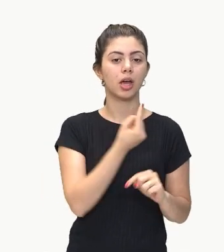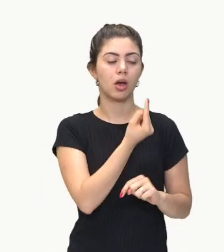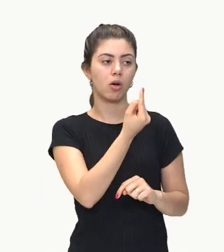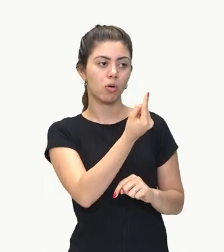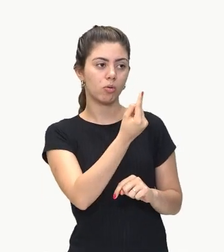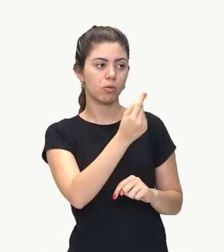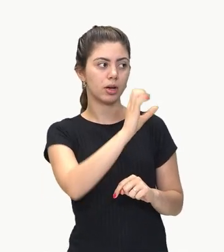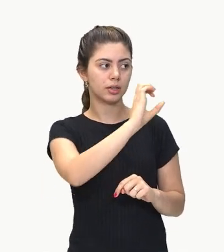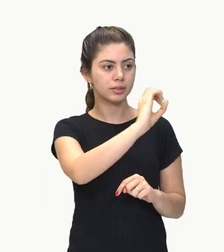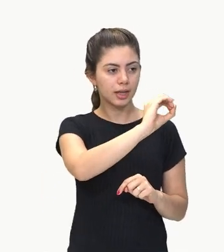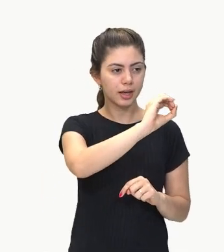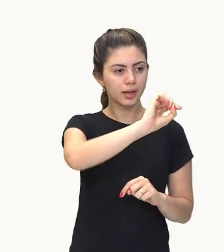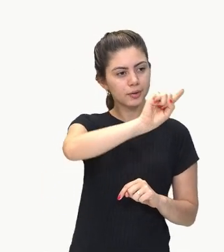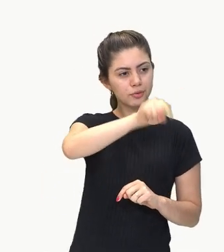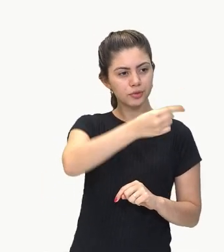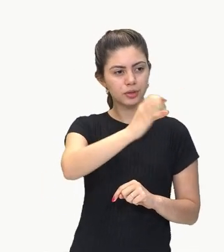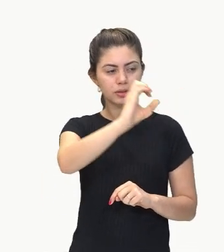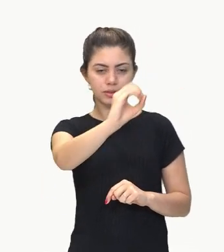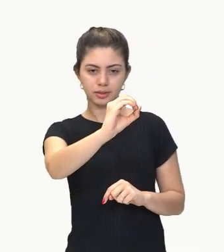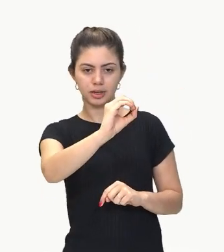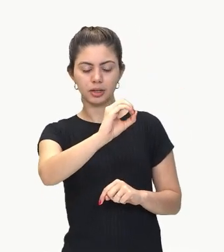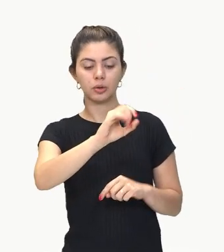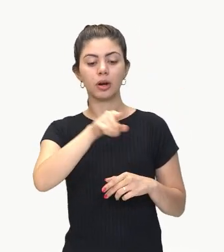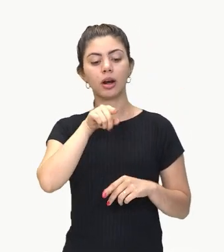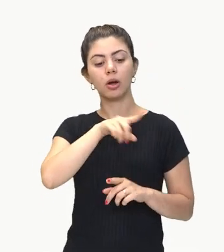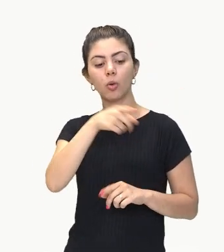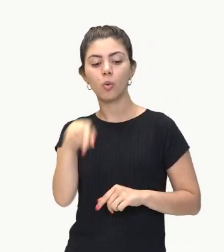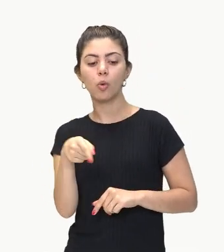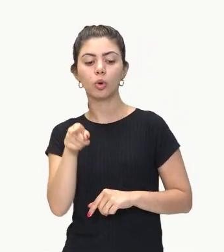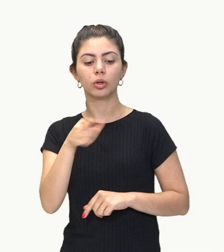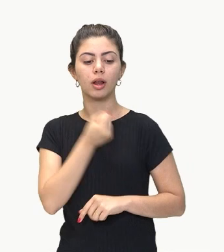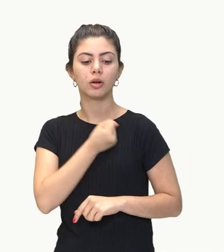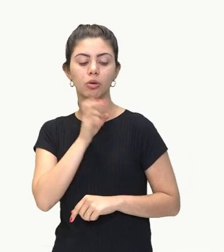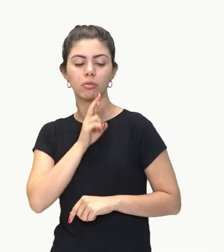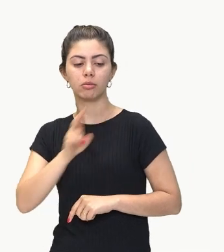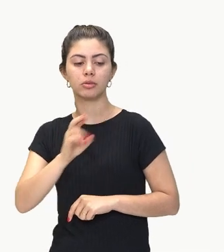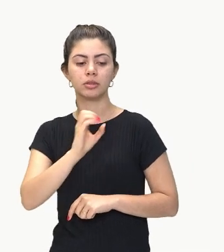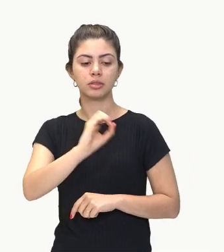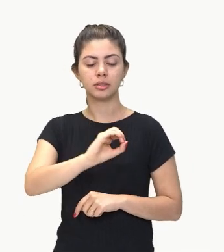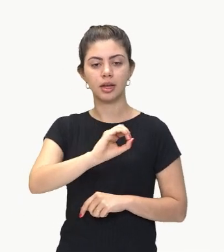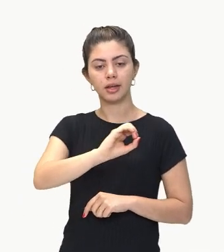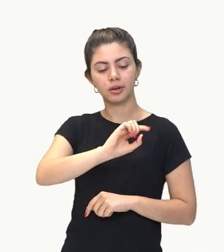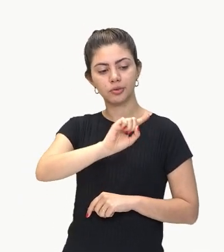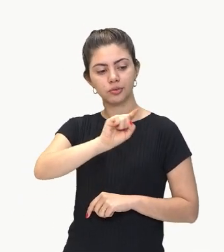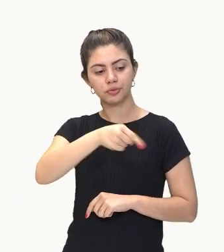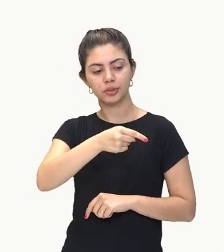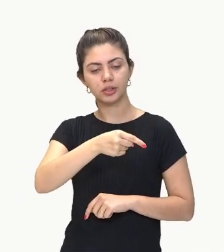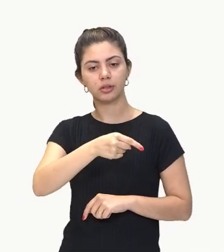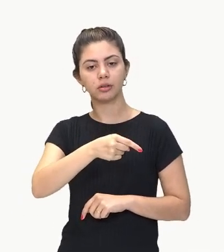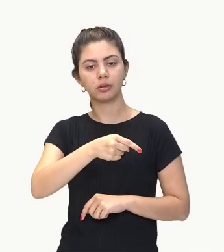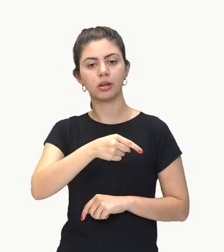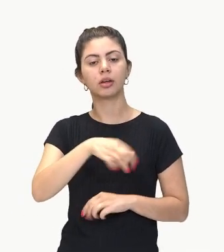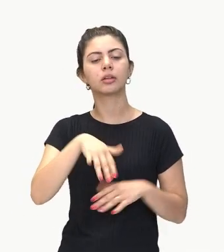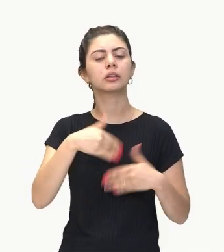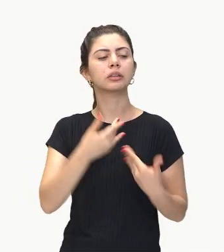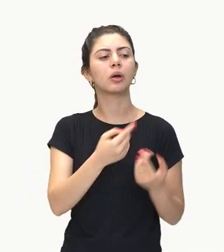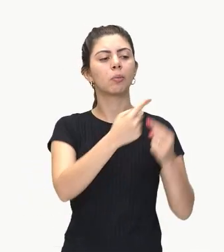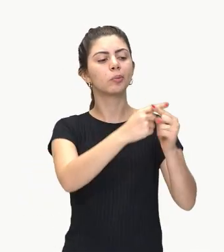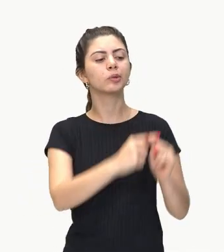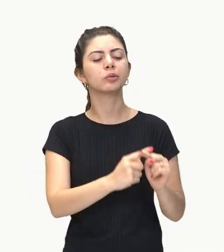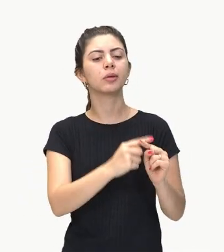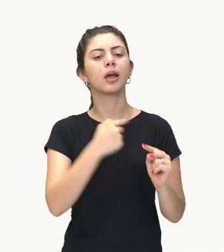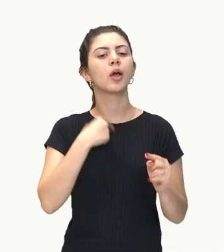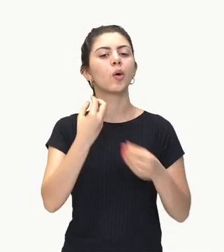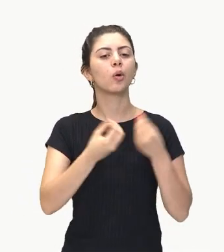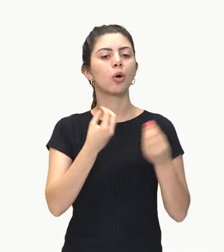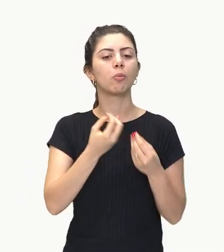depois da vírgula, e o meu outro número também possuir uma casa decimal depois da vírgula, eu vou somar a